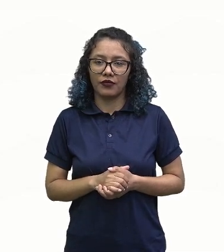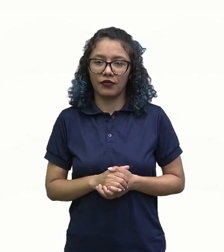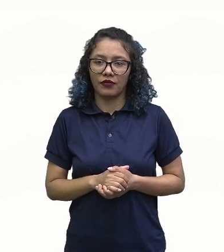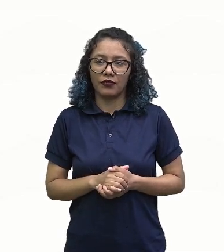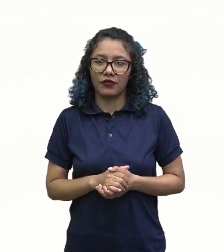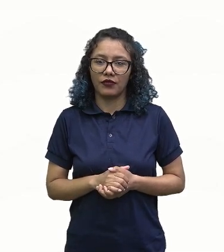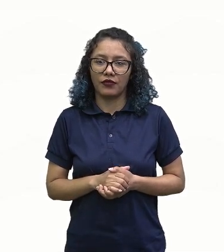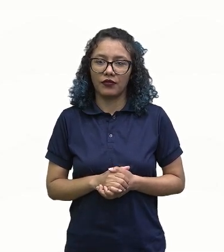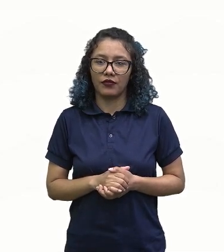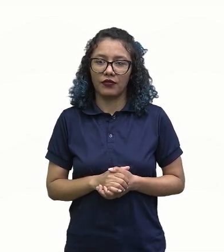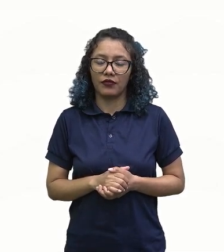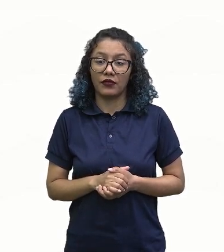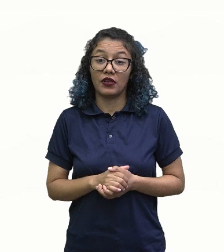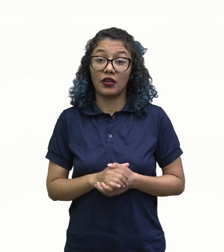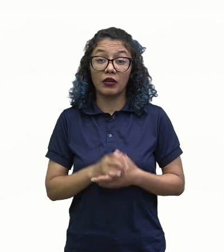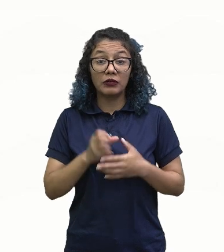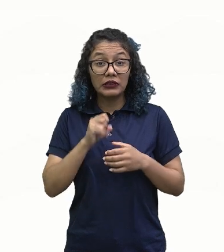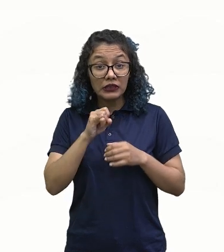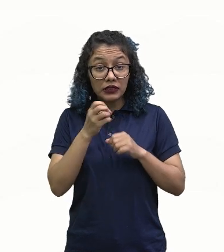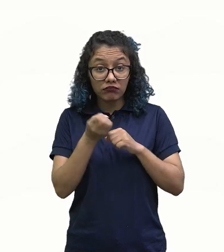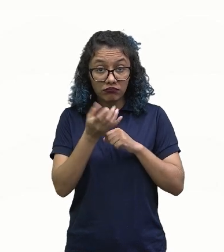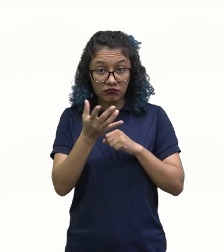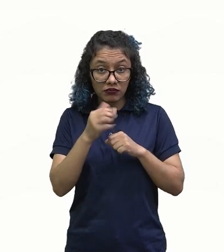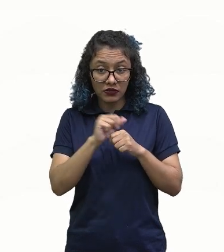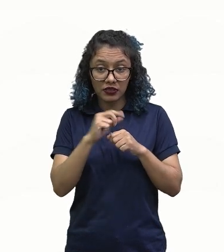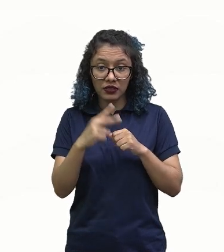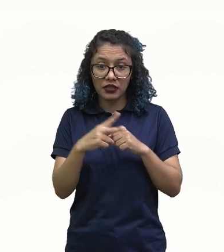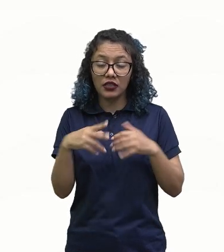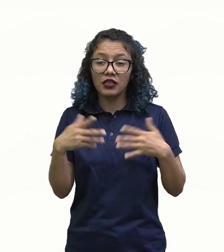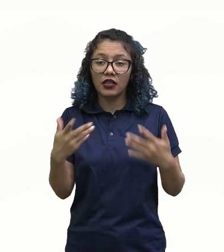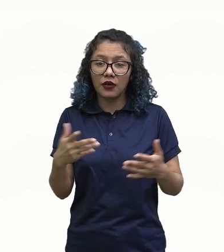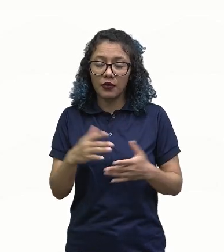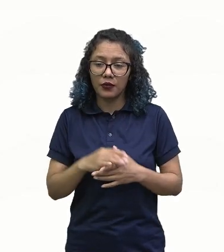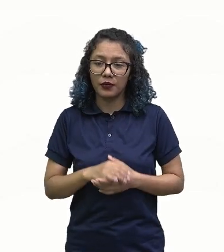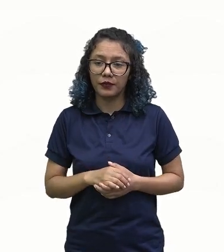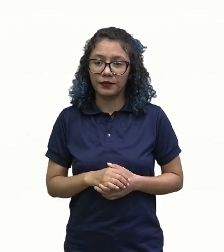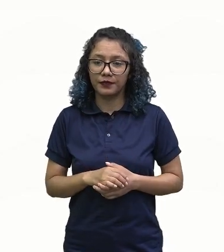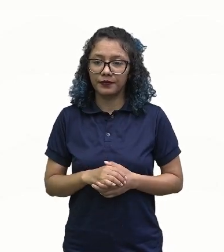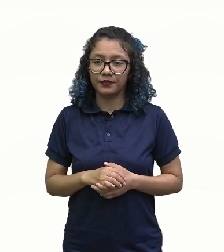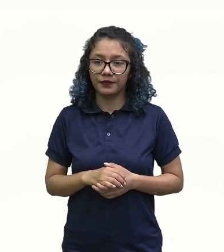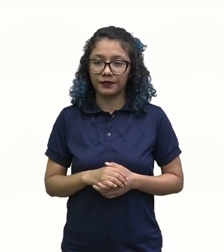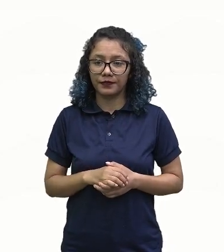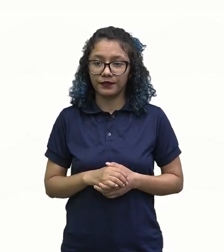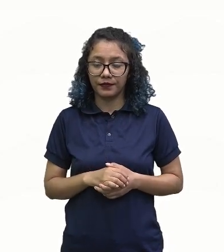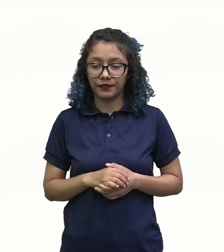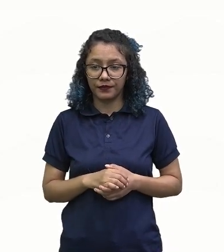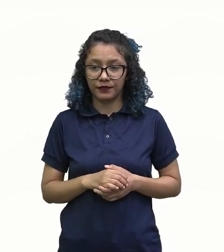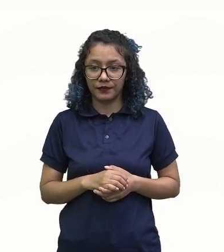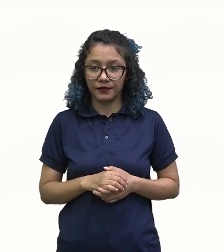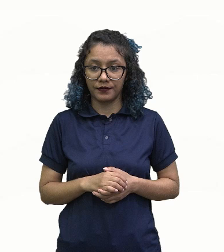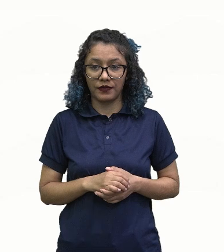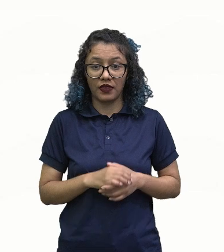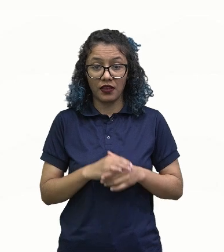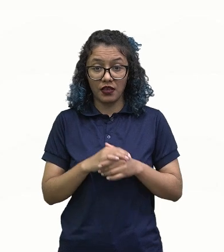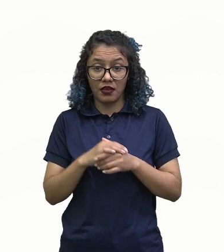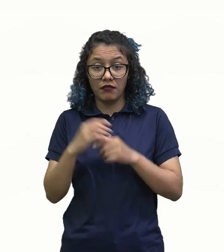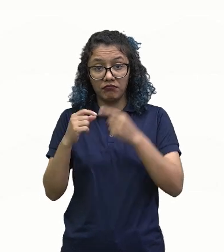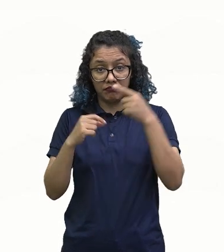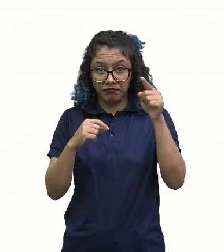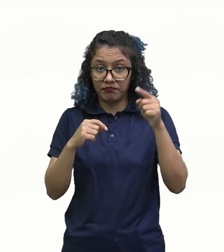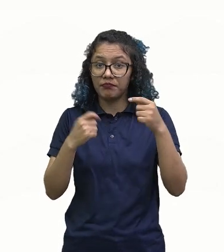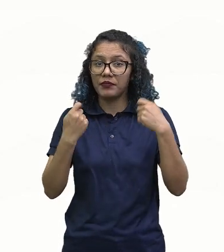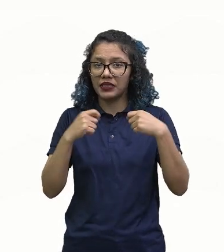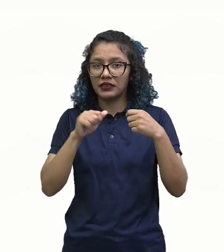uma locução adverbial, então logo nós vamos ter a crase aqui, ó, diante da